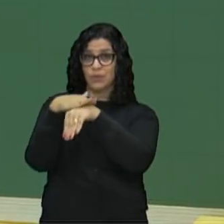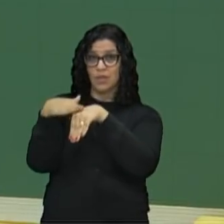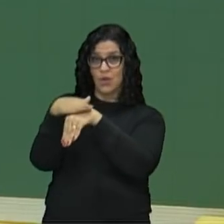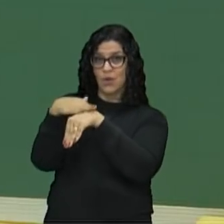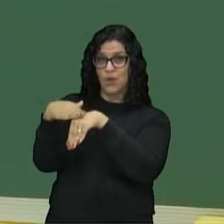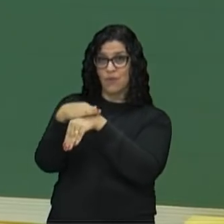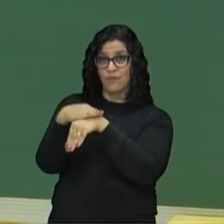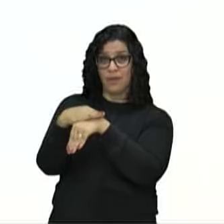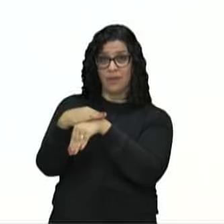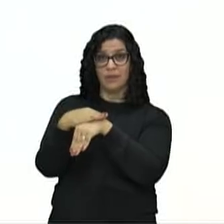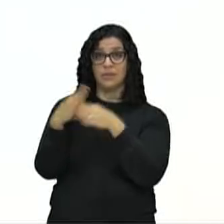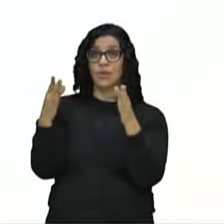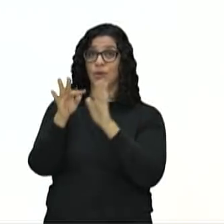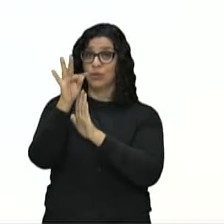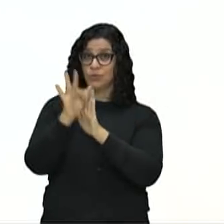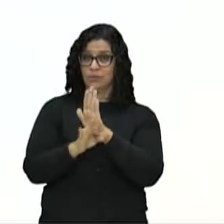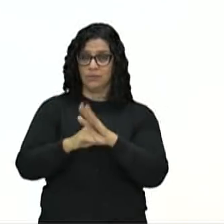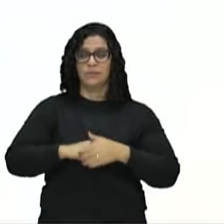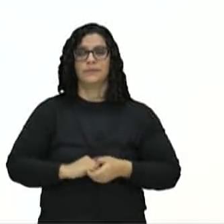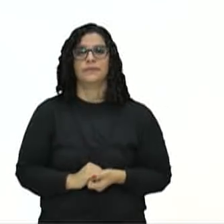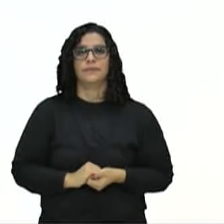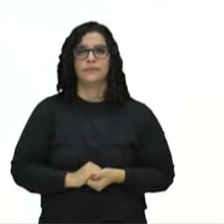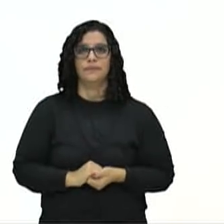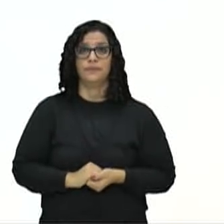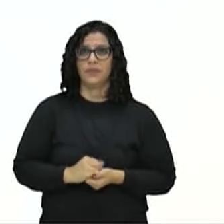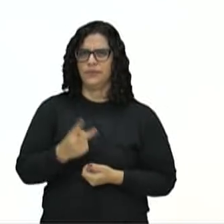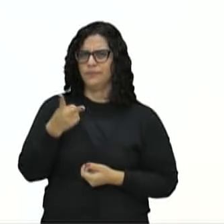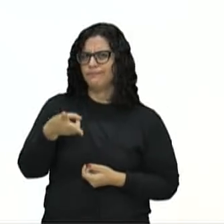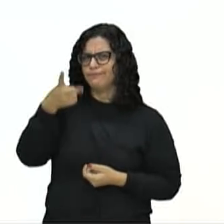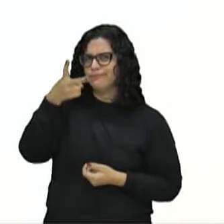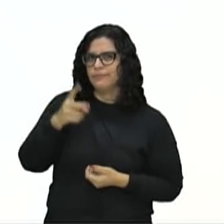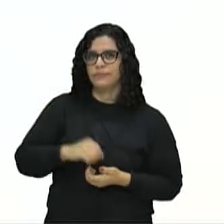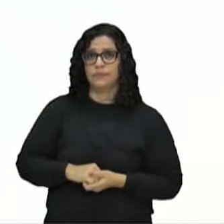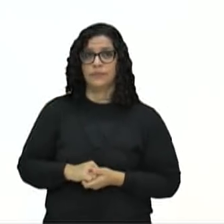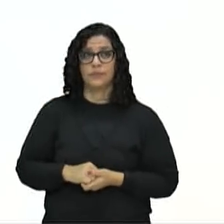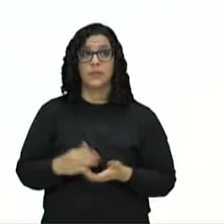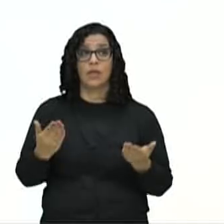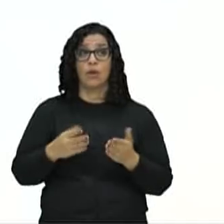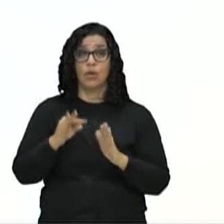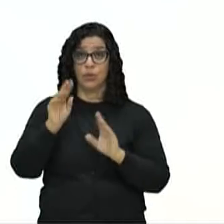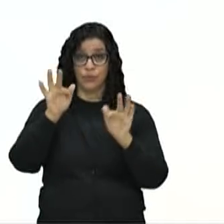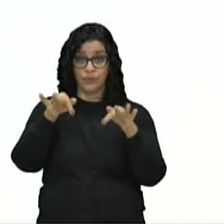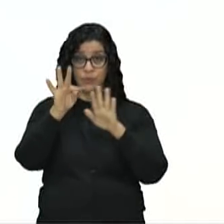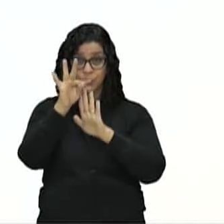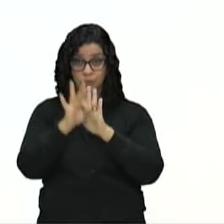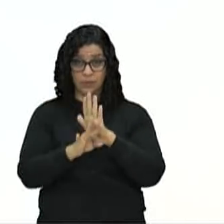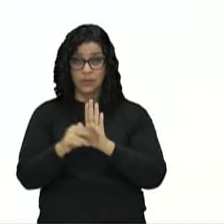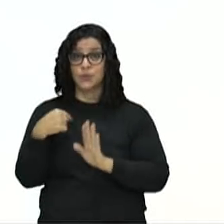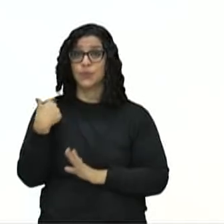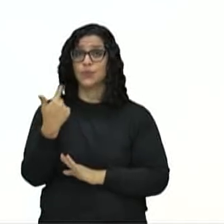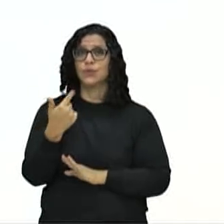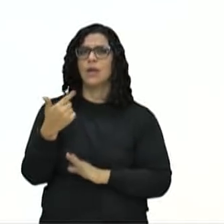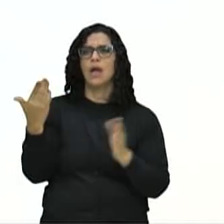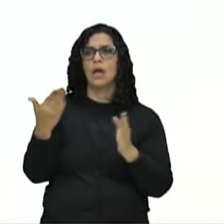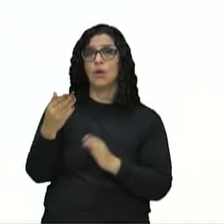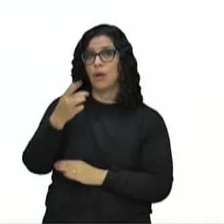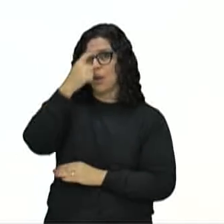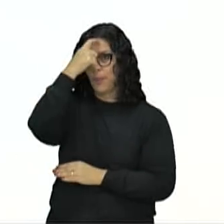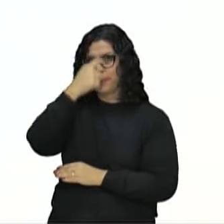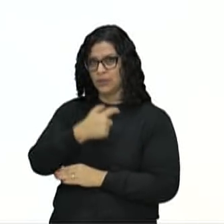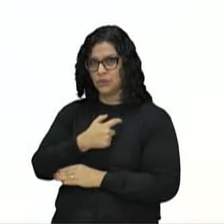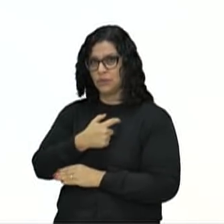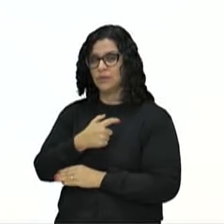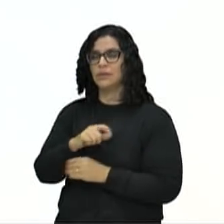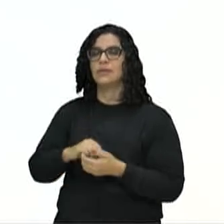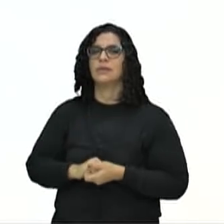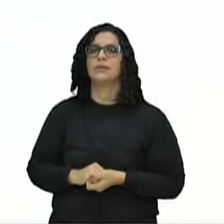do final do texto. Observe. No final do texto, o narrador,